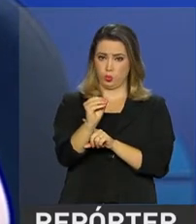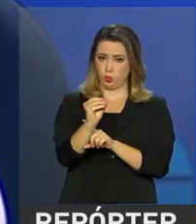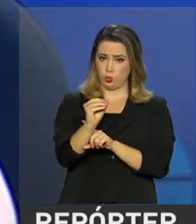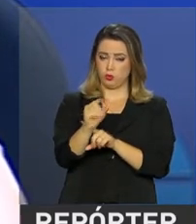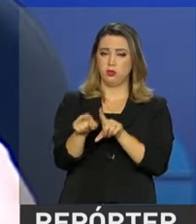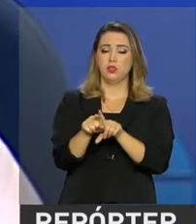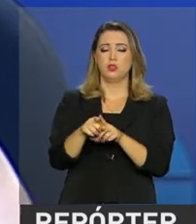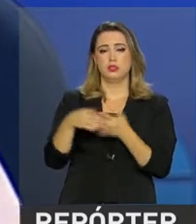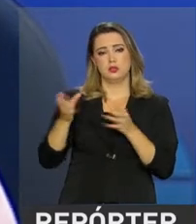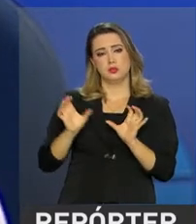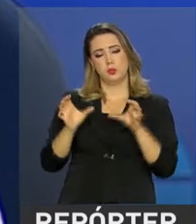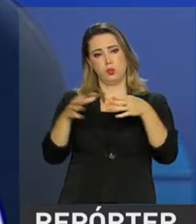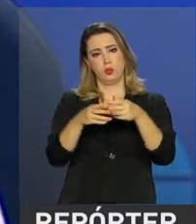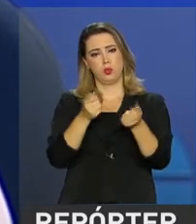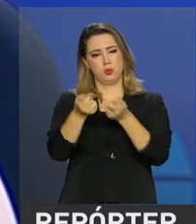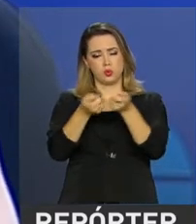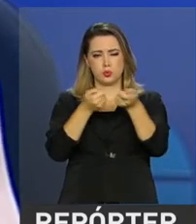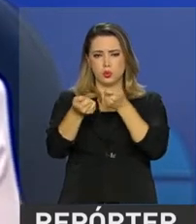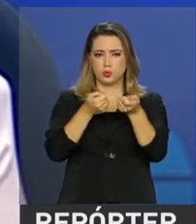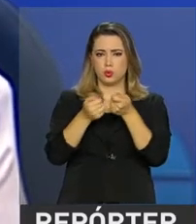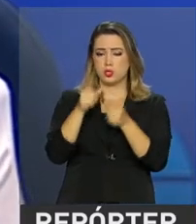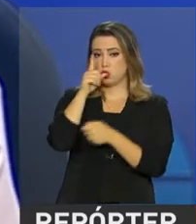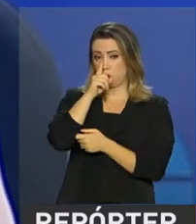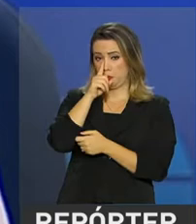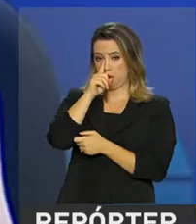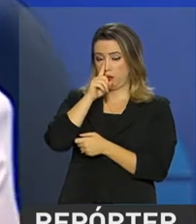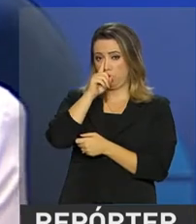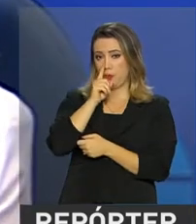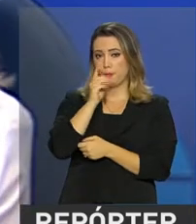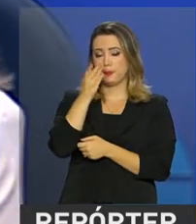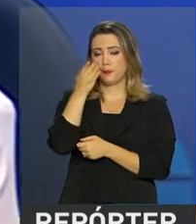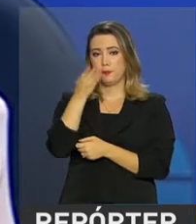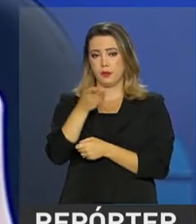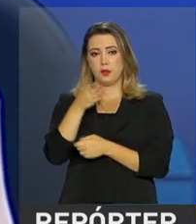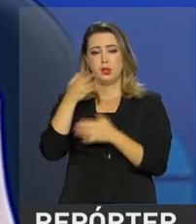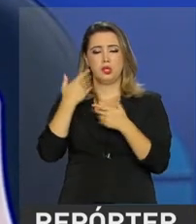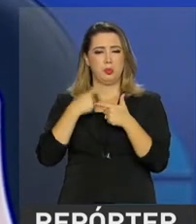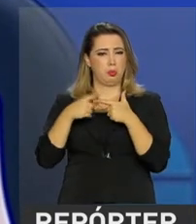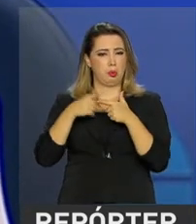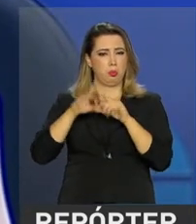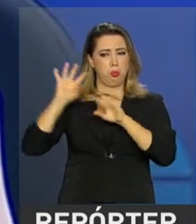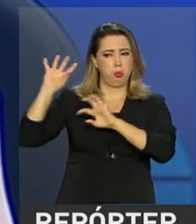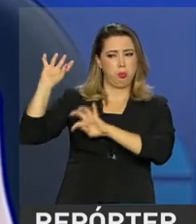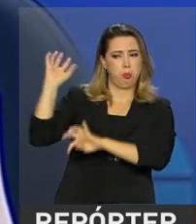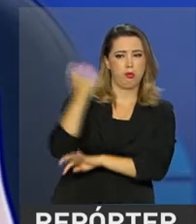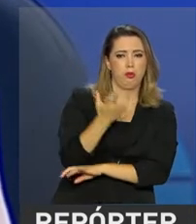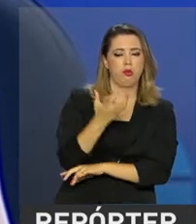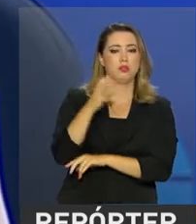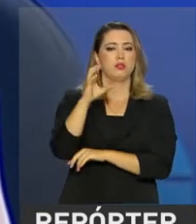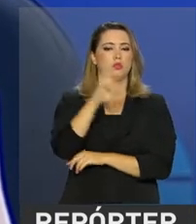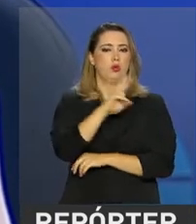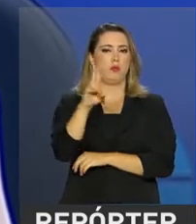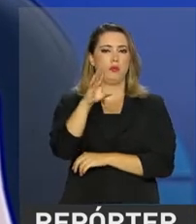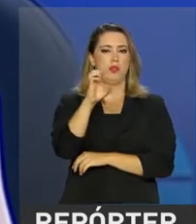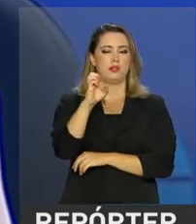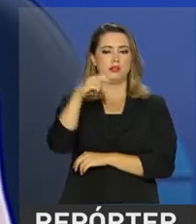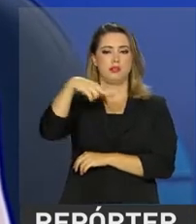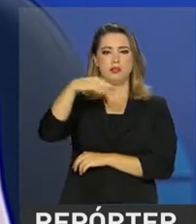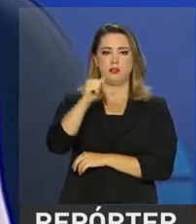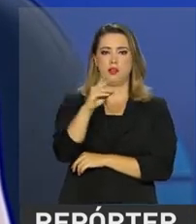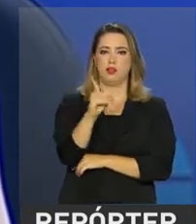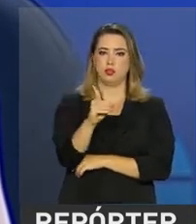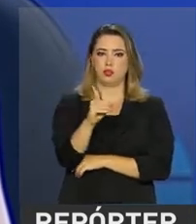o Centro Nacional de Gerenciamento de Riscos e Desastres, SENAD. Bom,